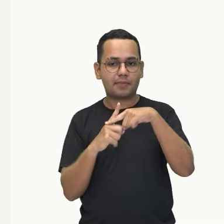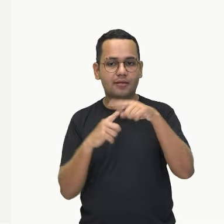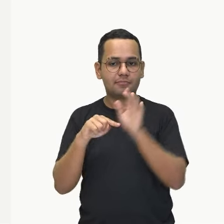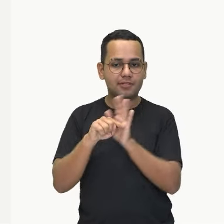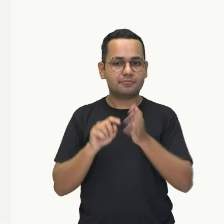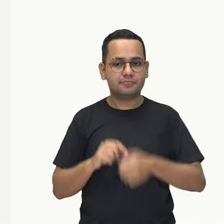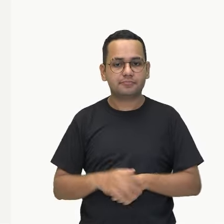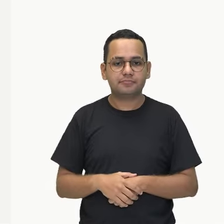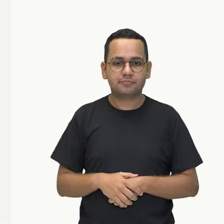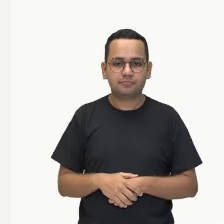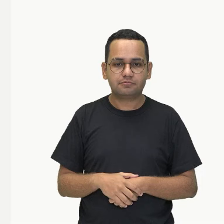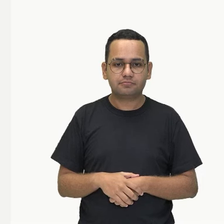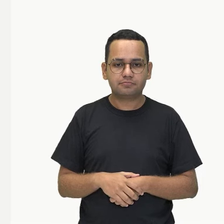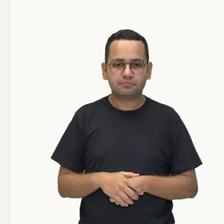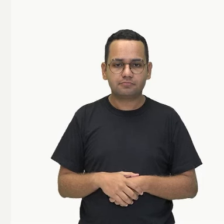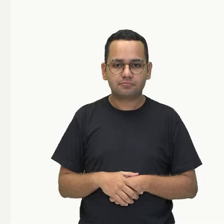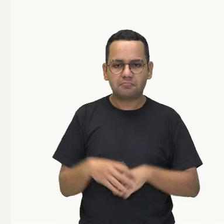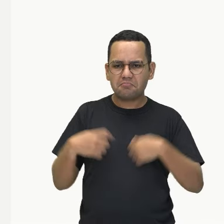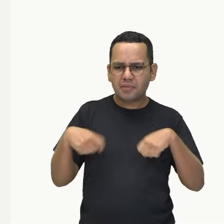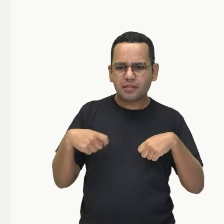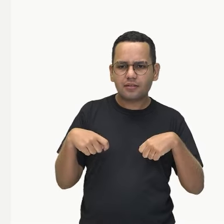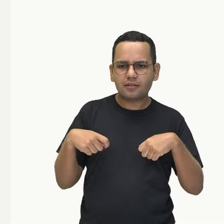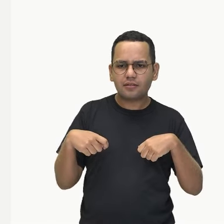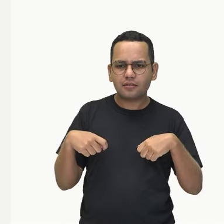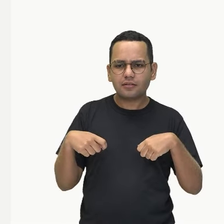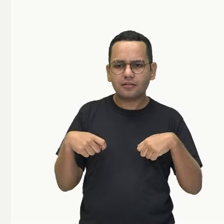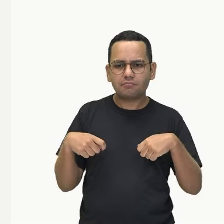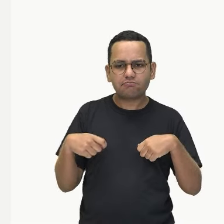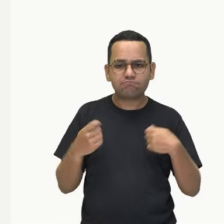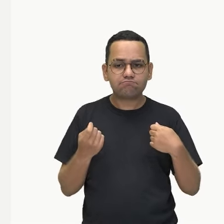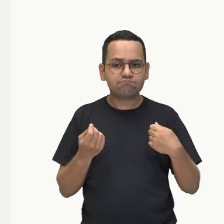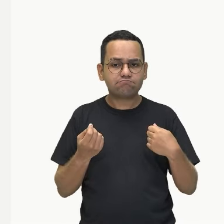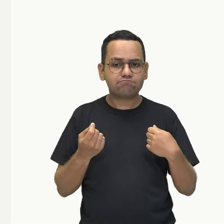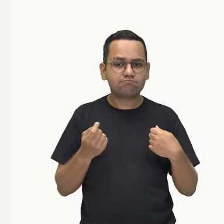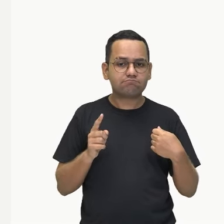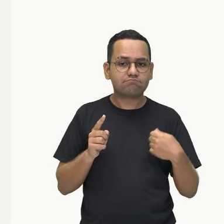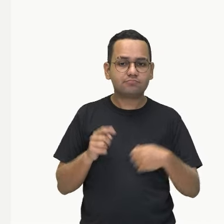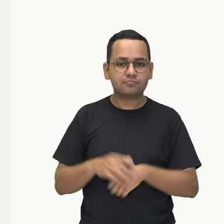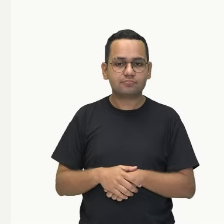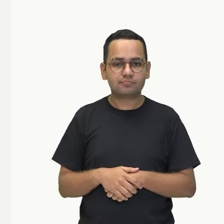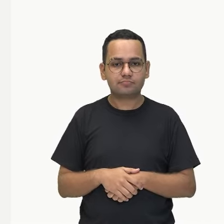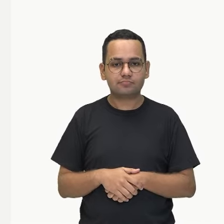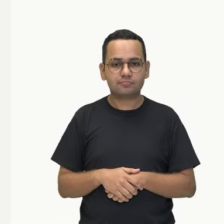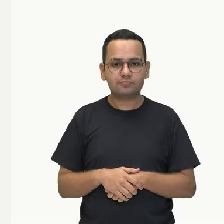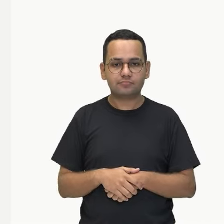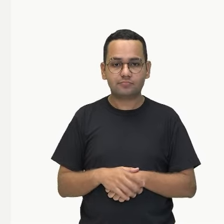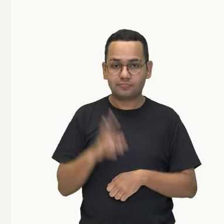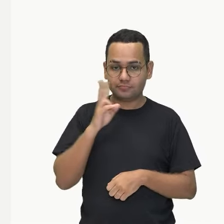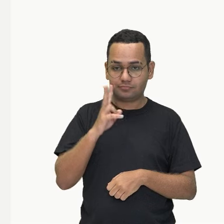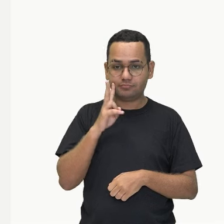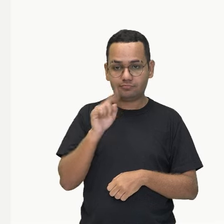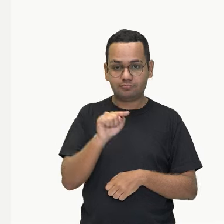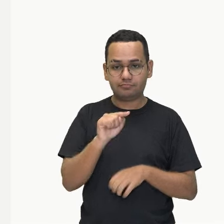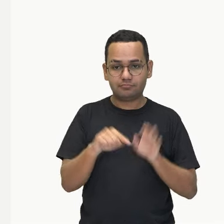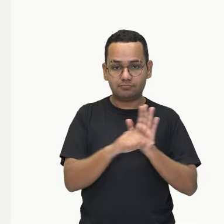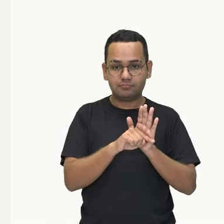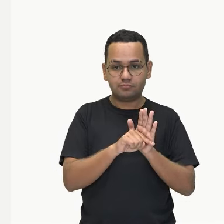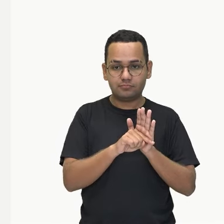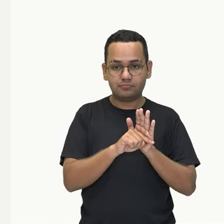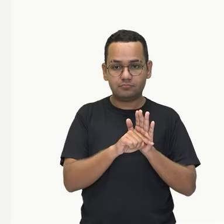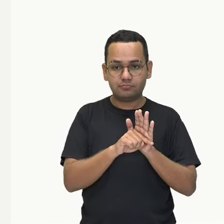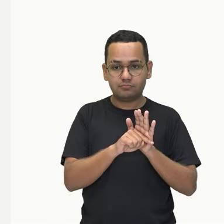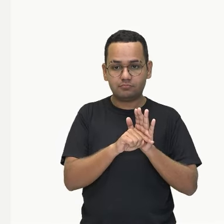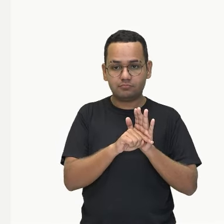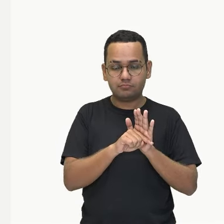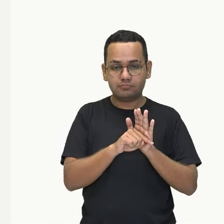Preciso? Não, já que eu acabei de falar para vocês o quê? Quando tem o sinal de menos na frente, basta a gente